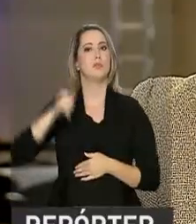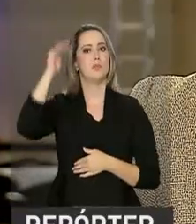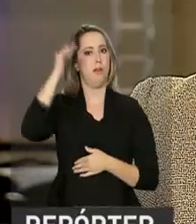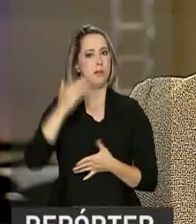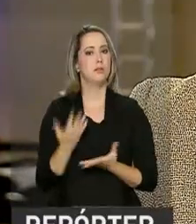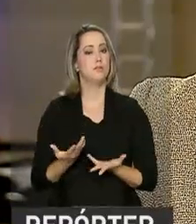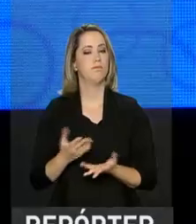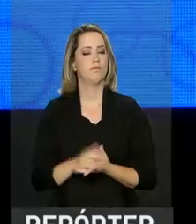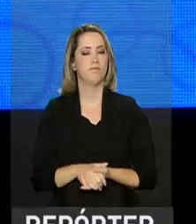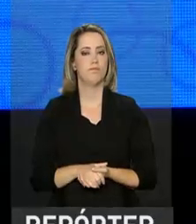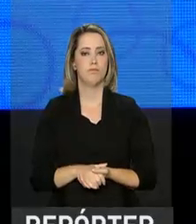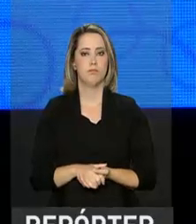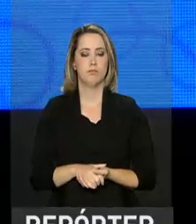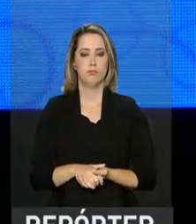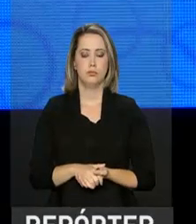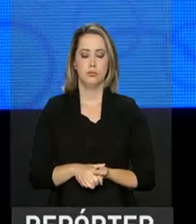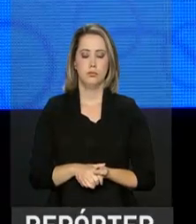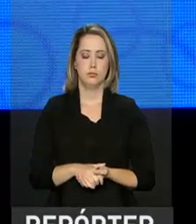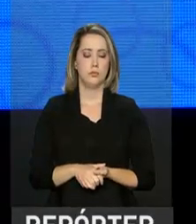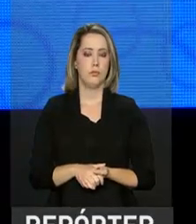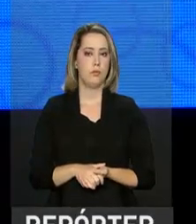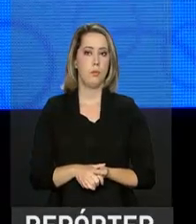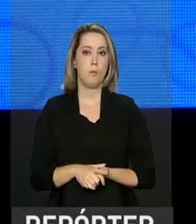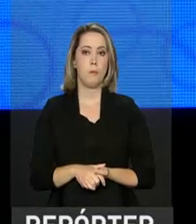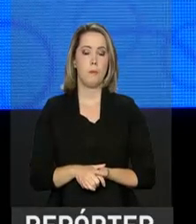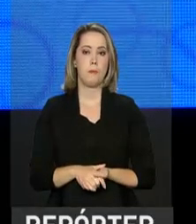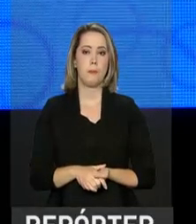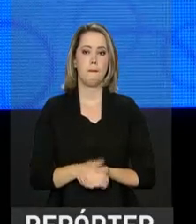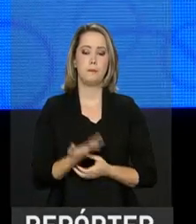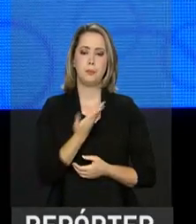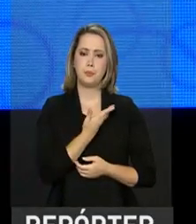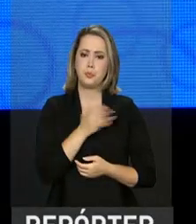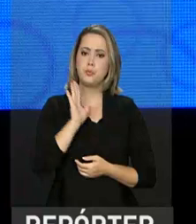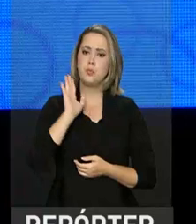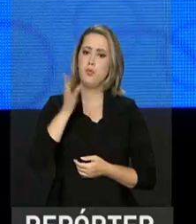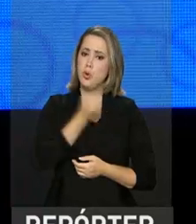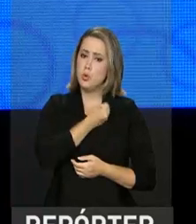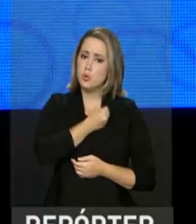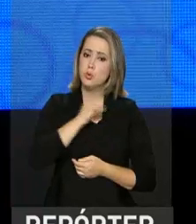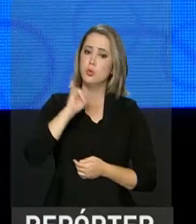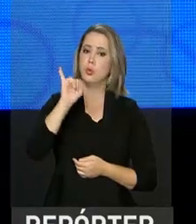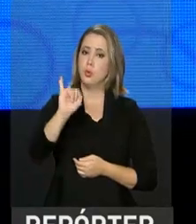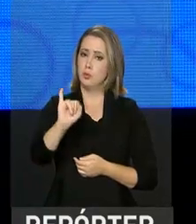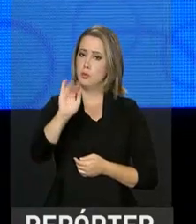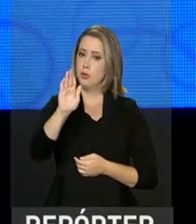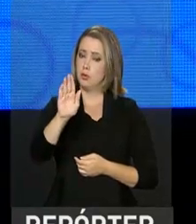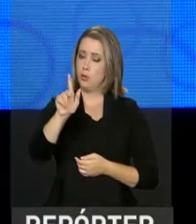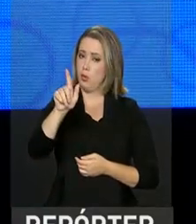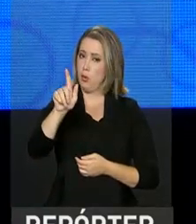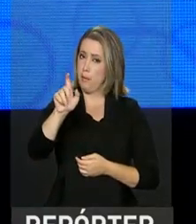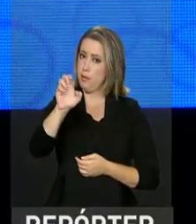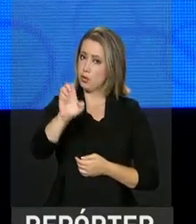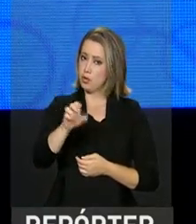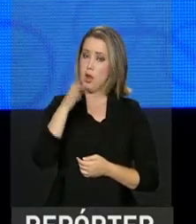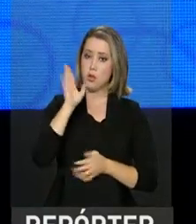da Previdência. Não é de hoje que os dados do IBGE, claríssimos,